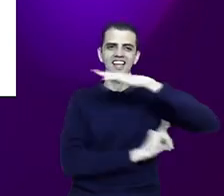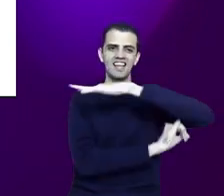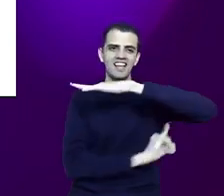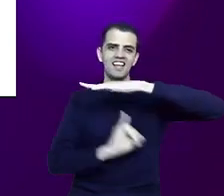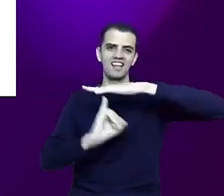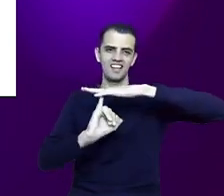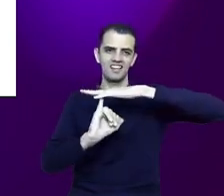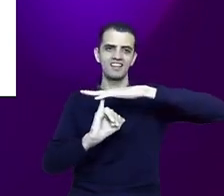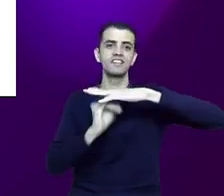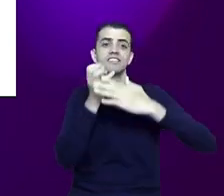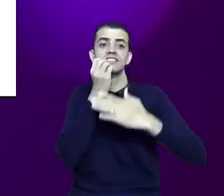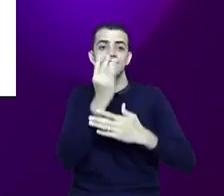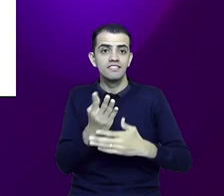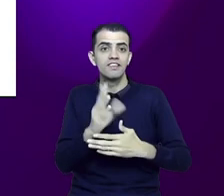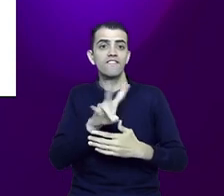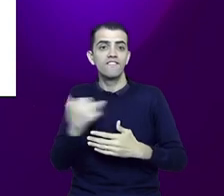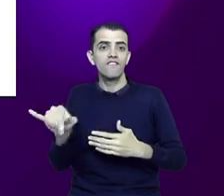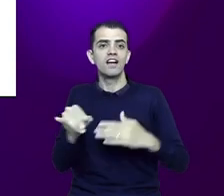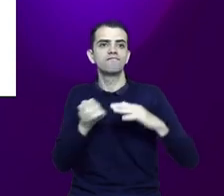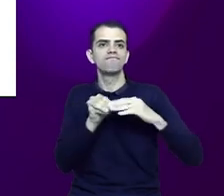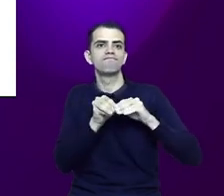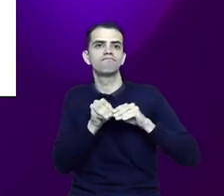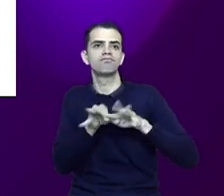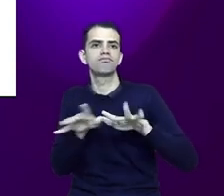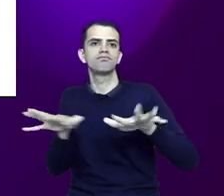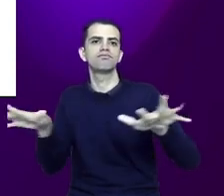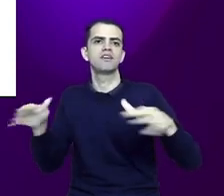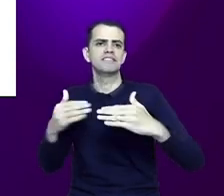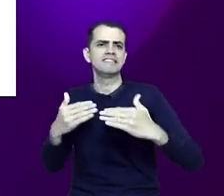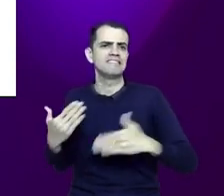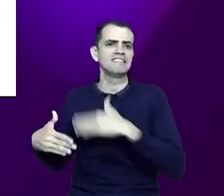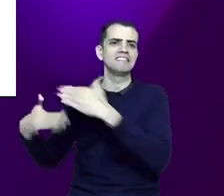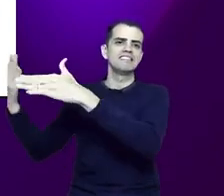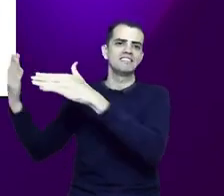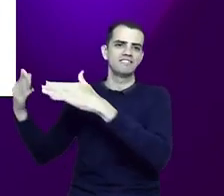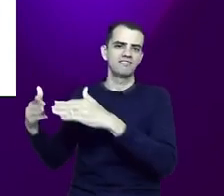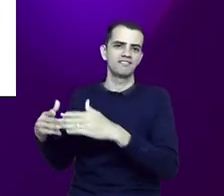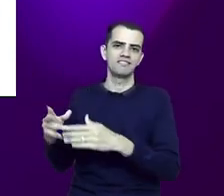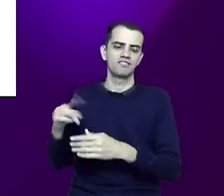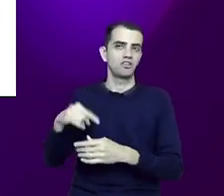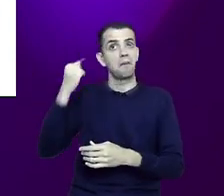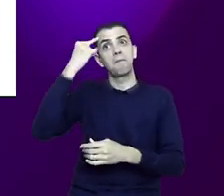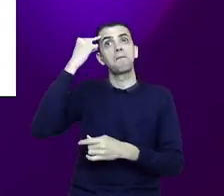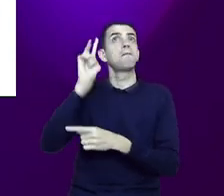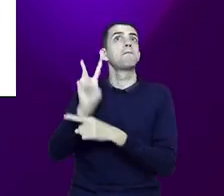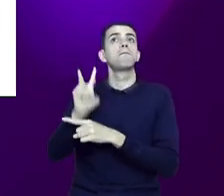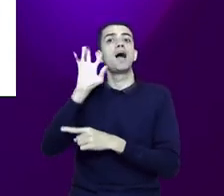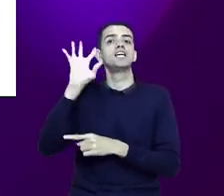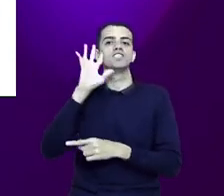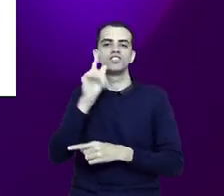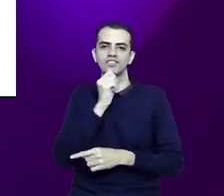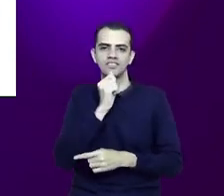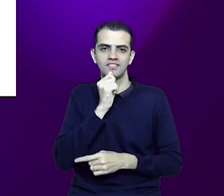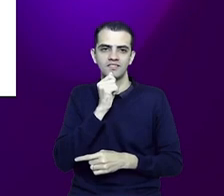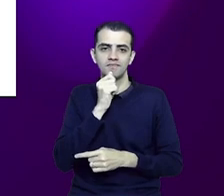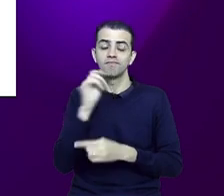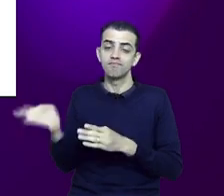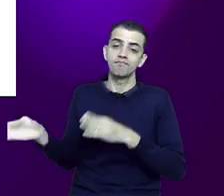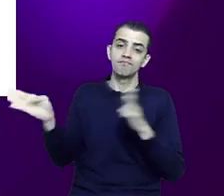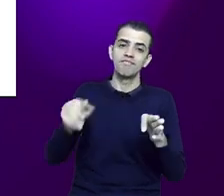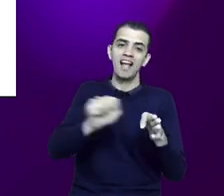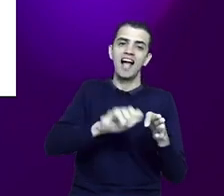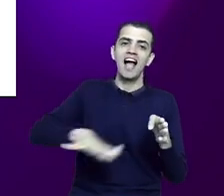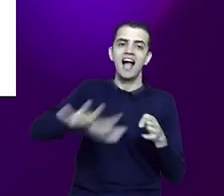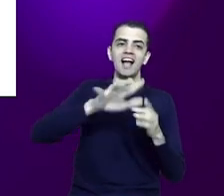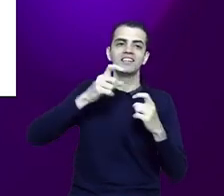imagina que vai derivar desse recurso, né? E na área médica, como os colegas já mostraram, isso